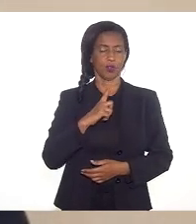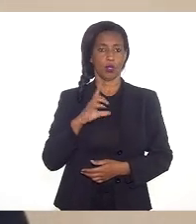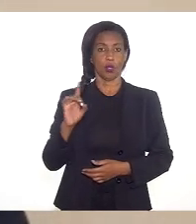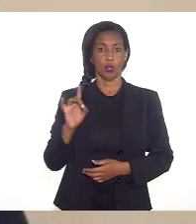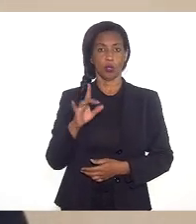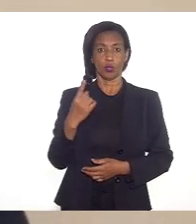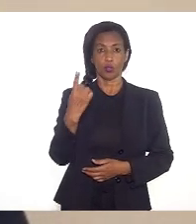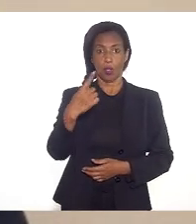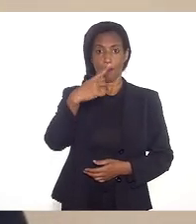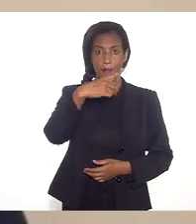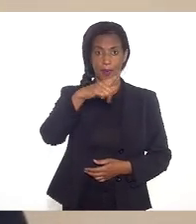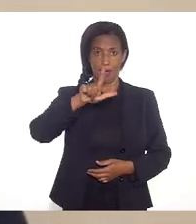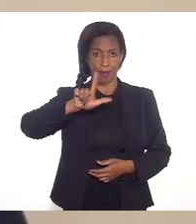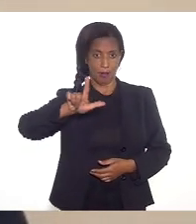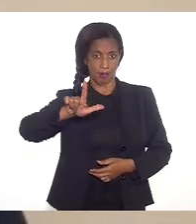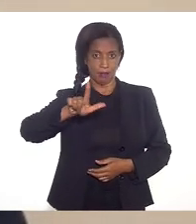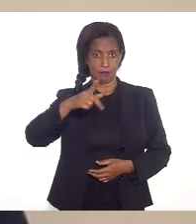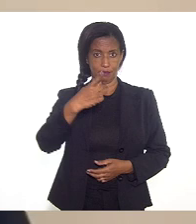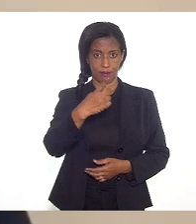somente PLs